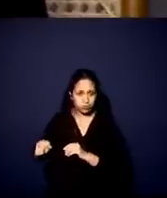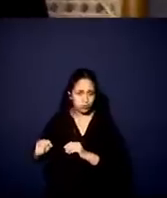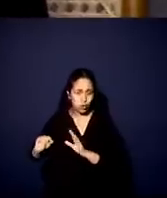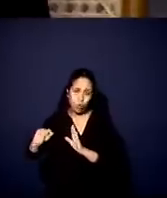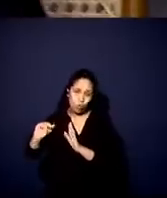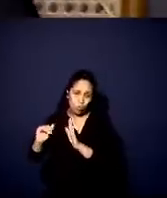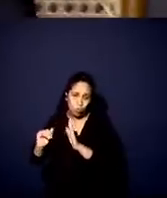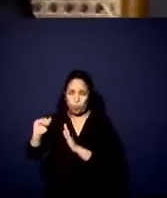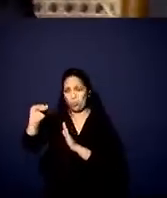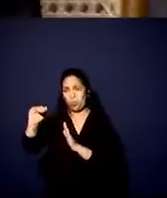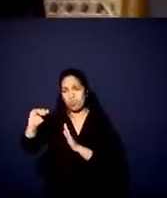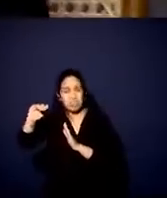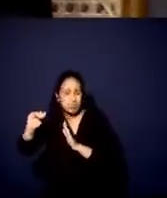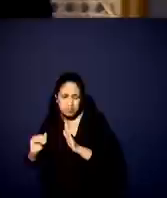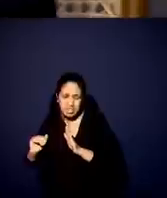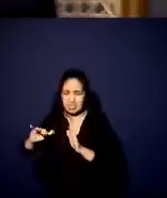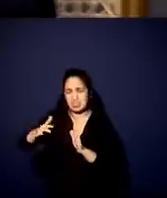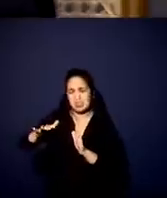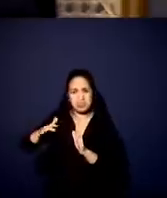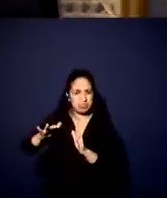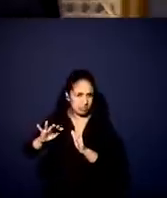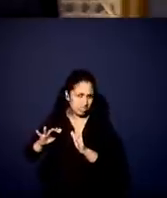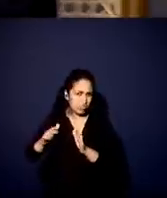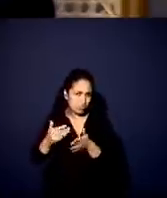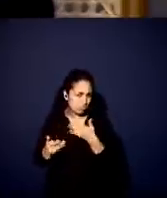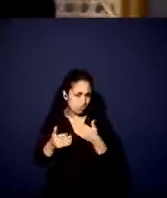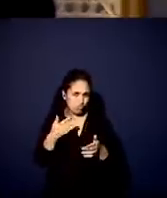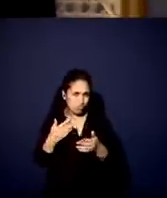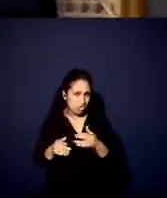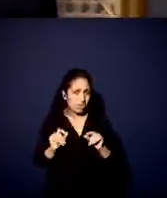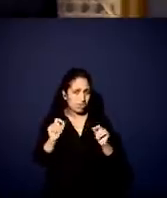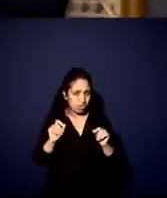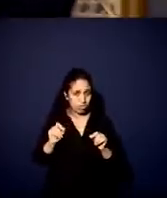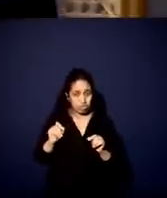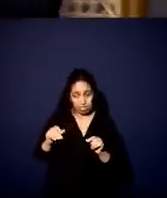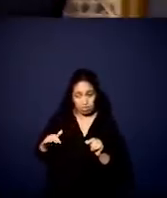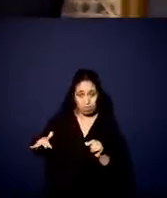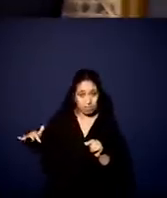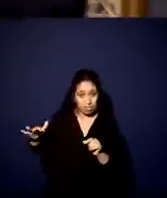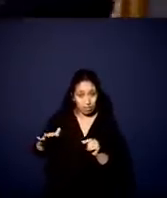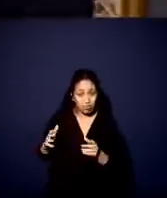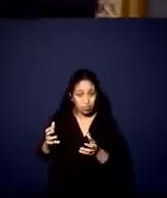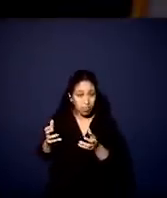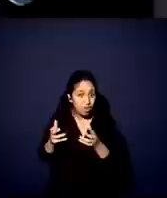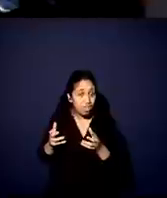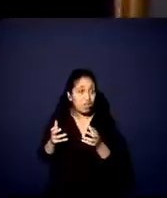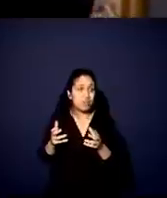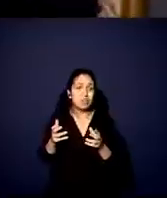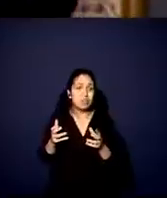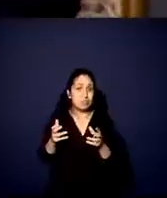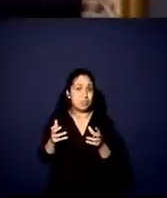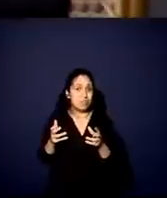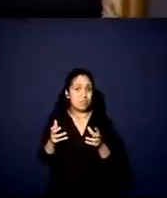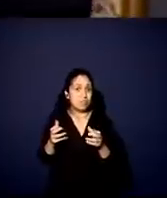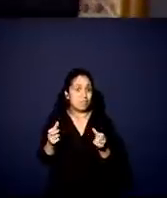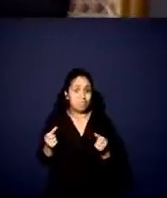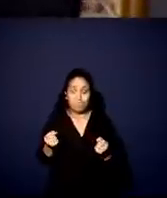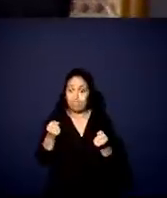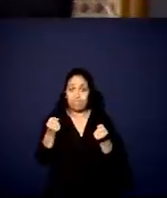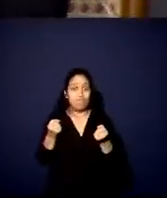tão alto ou mais baixo ou seja lá o que for é o mercado abraça com uma